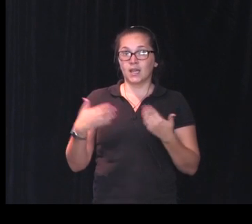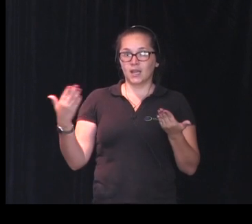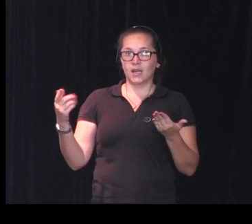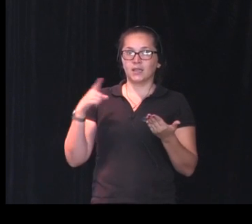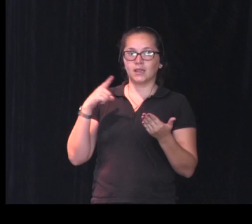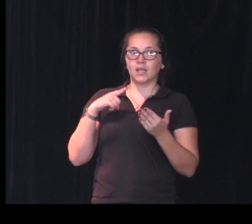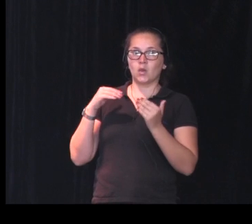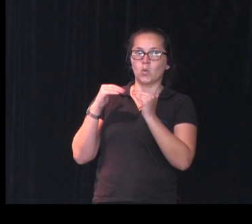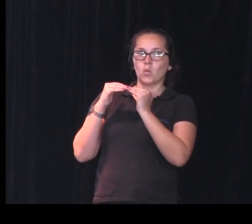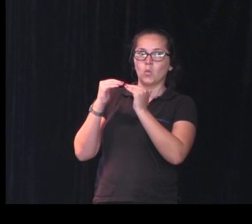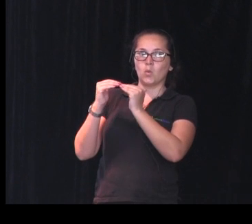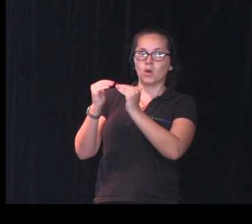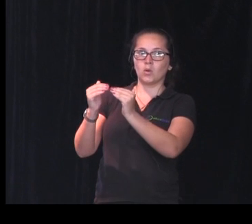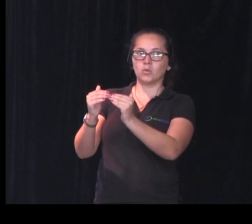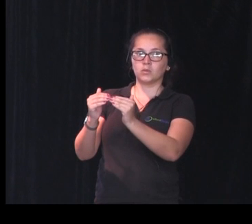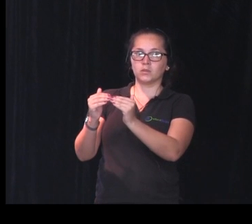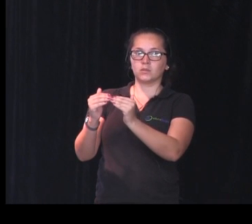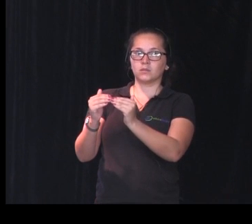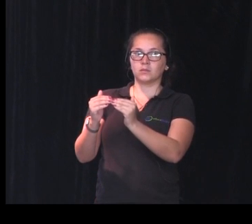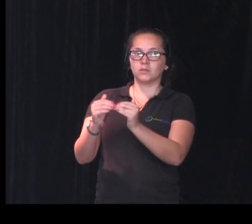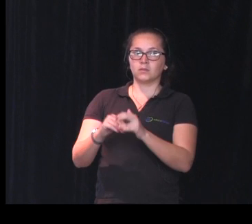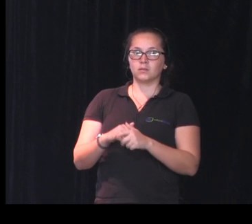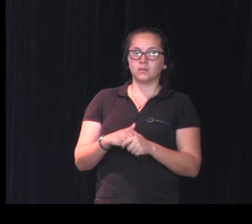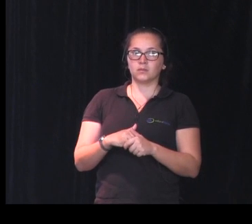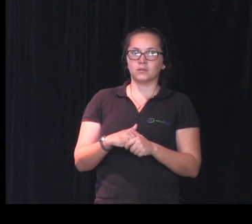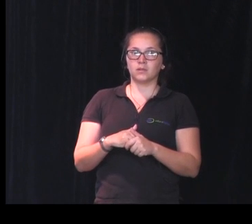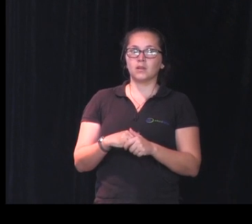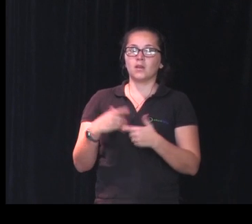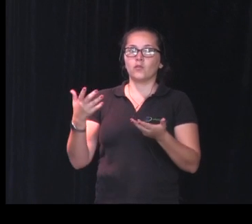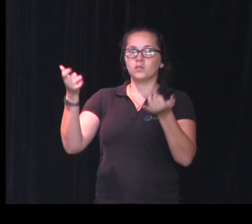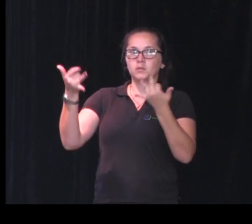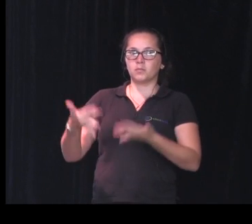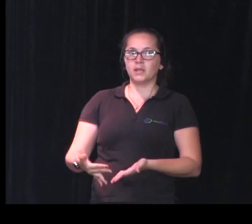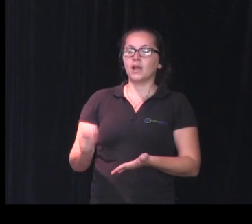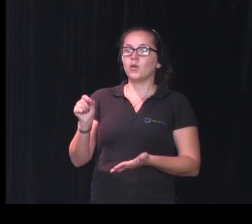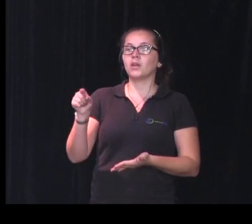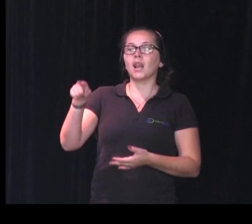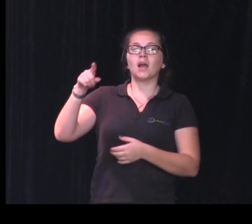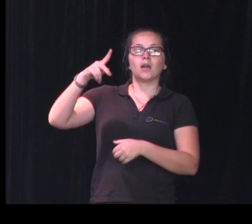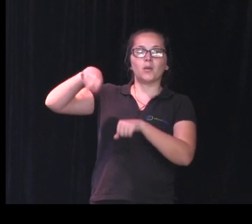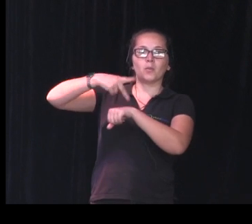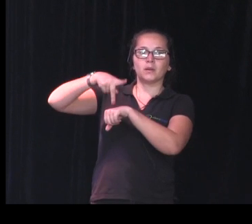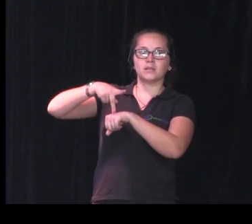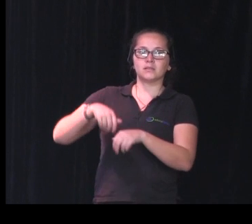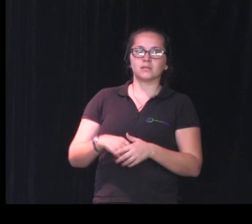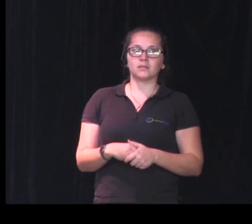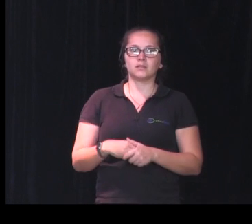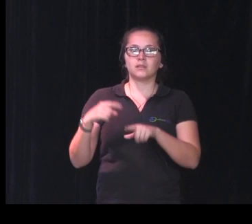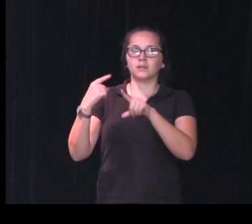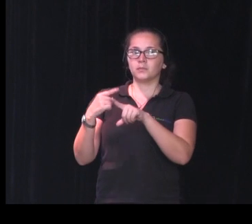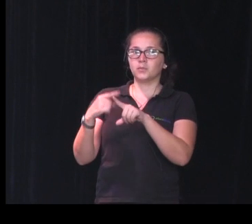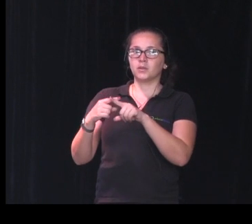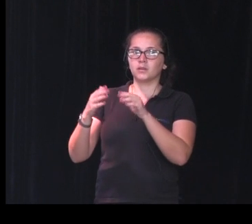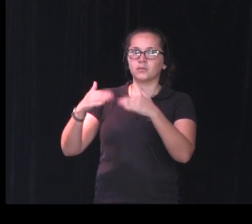governo: vou contar o que é o seu país, porque vocês não conhecem bem o seu